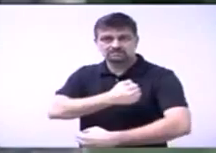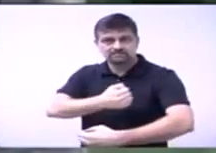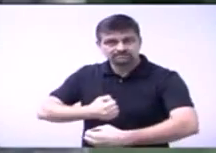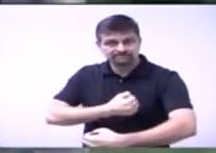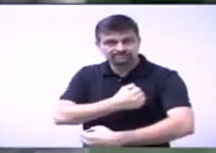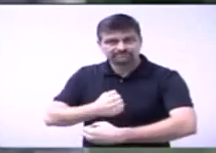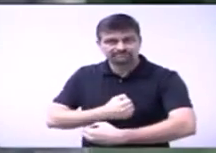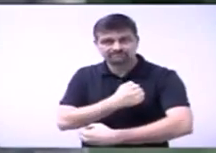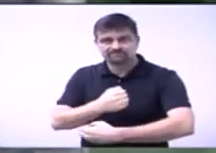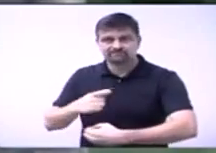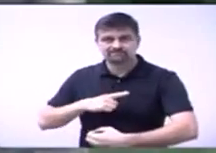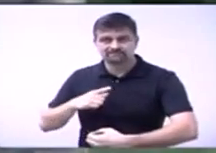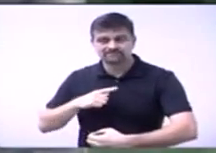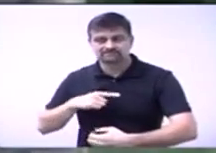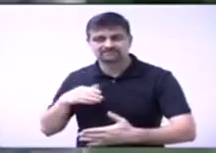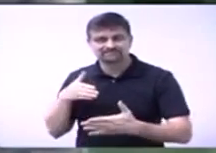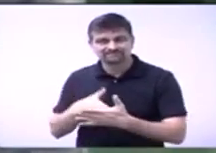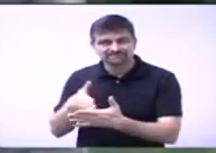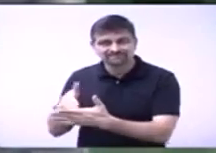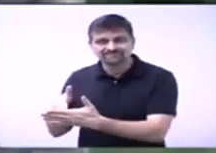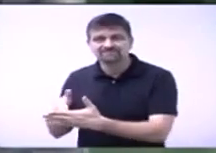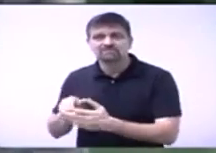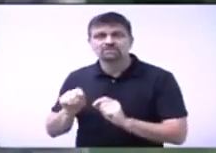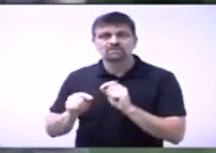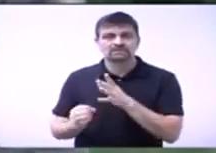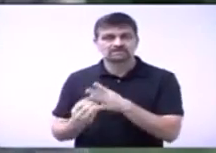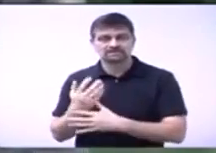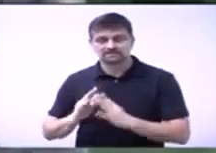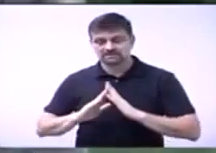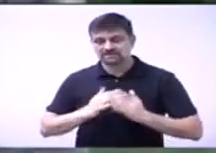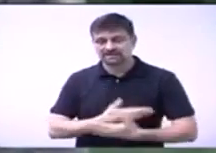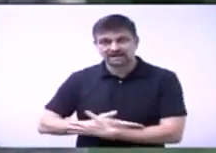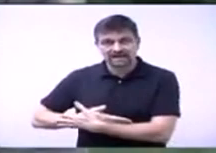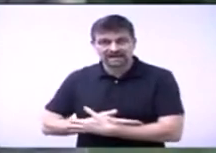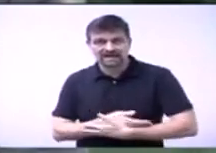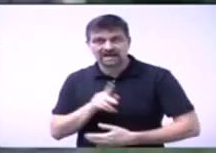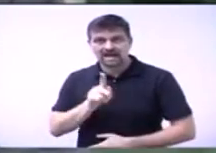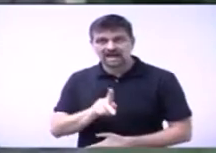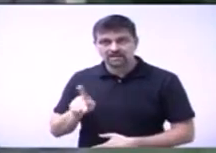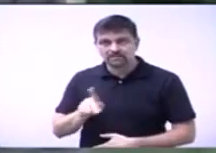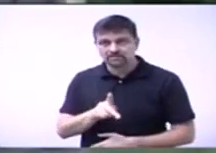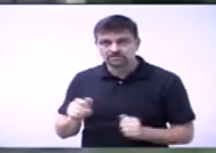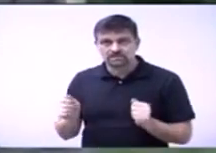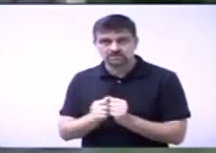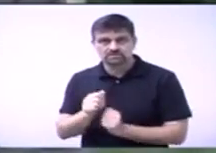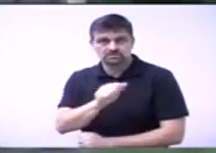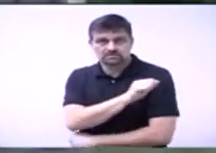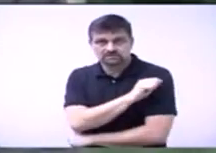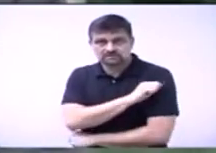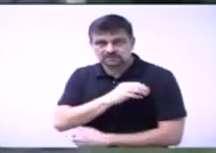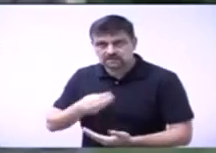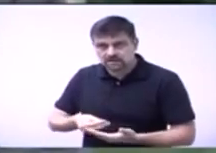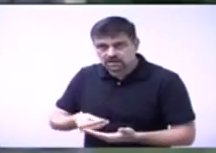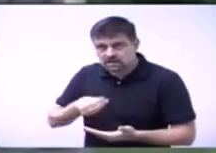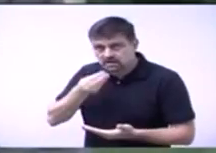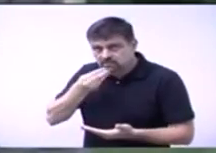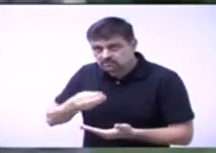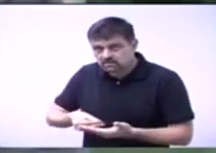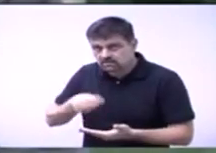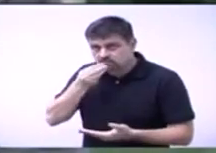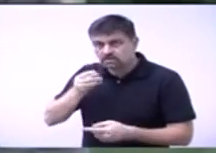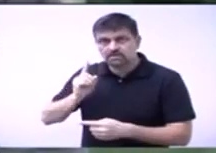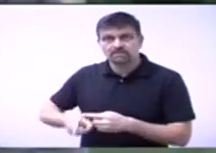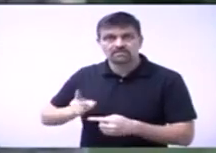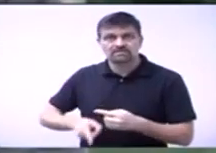administração tenha encontrado aí, as professoras das creches não estão mais fazendo as suas refeições, estão proibidas,